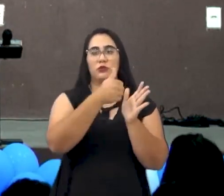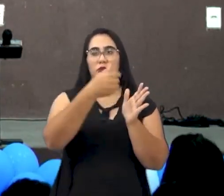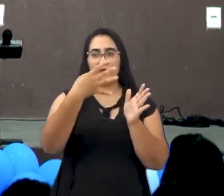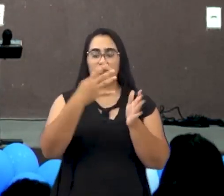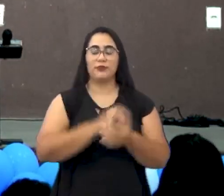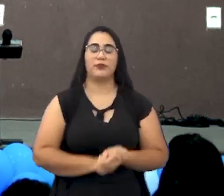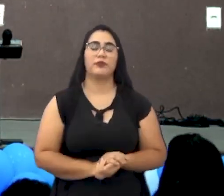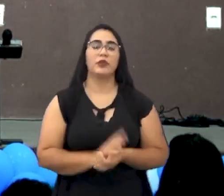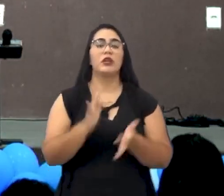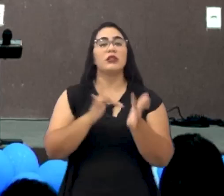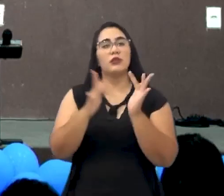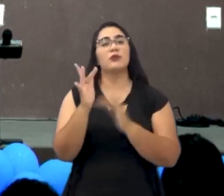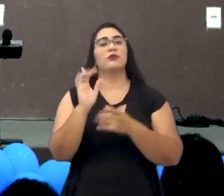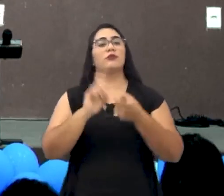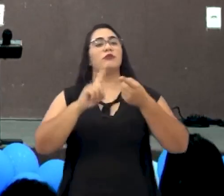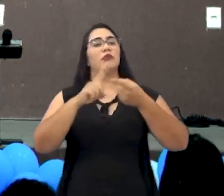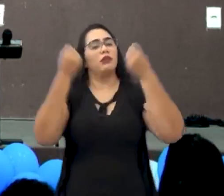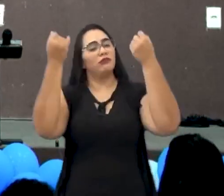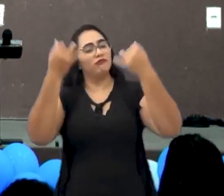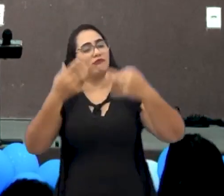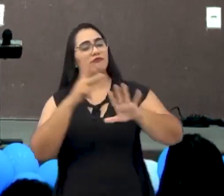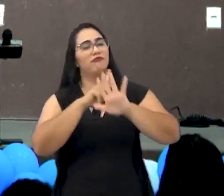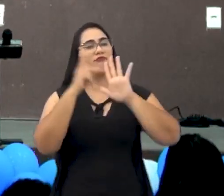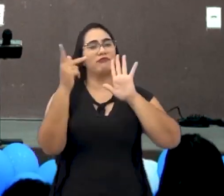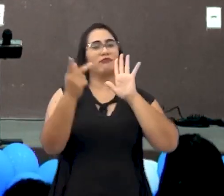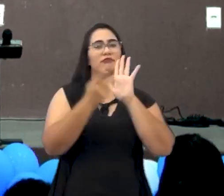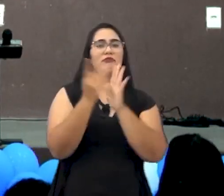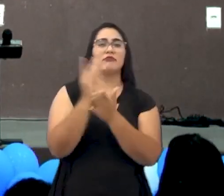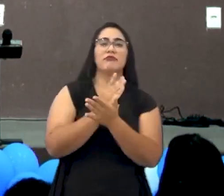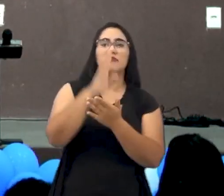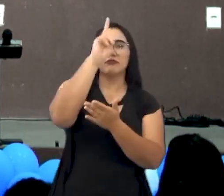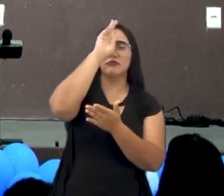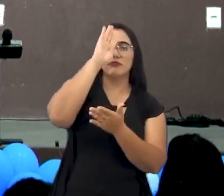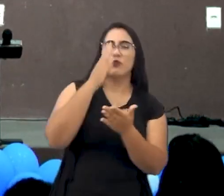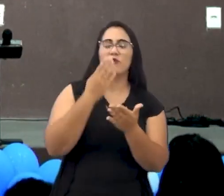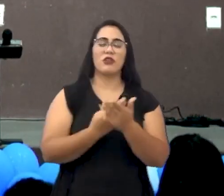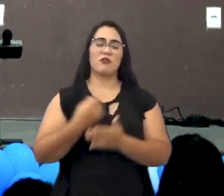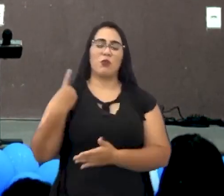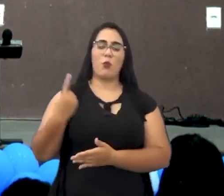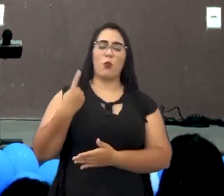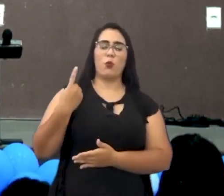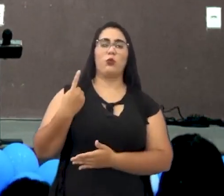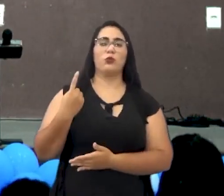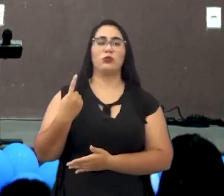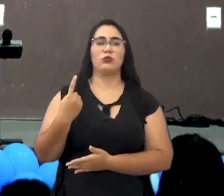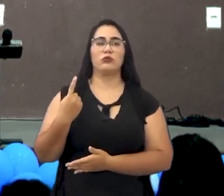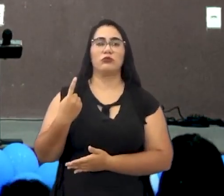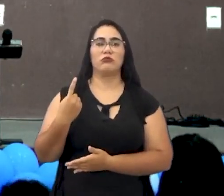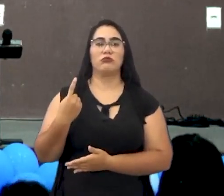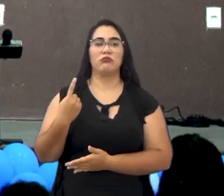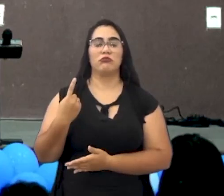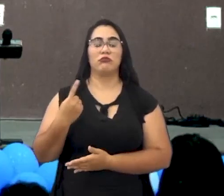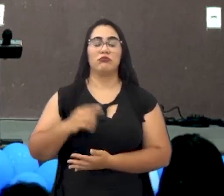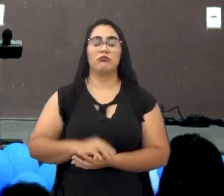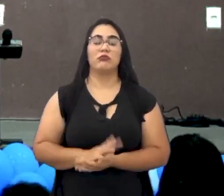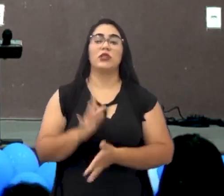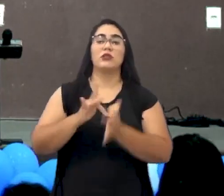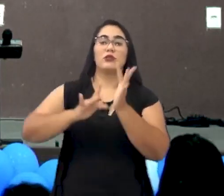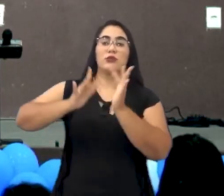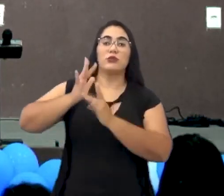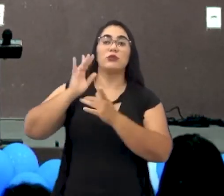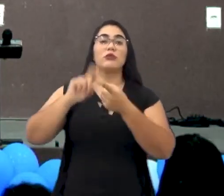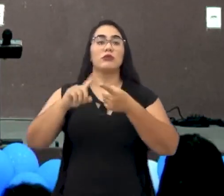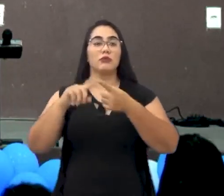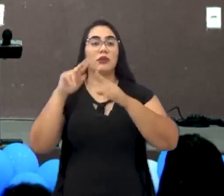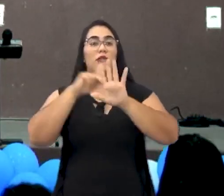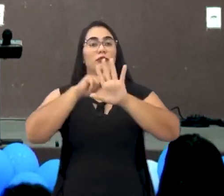Jesus também contou esta parábola para alguns que confiavam em si mesmos. Jesus também contou